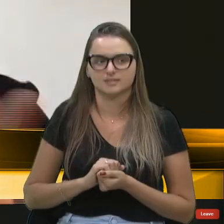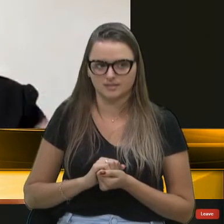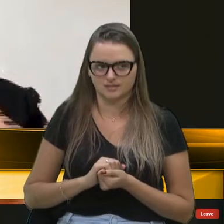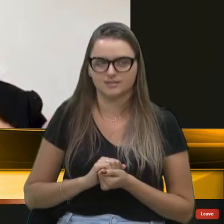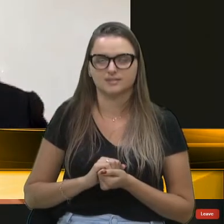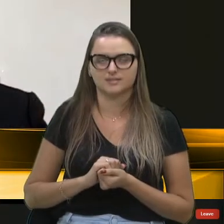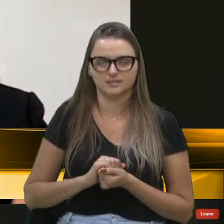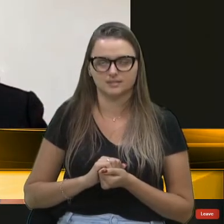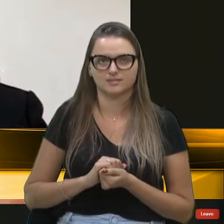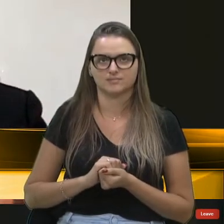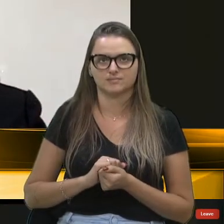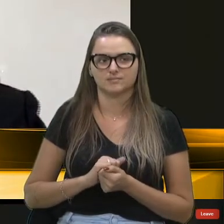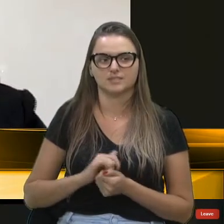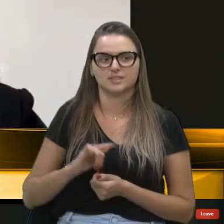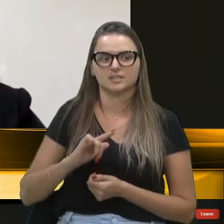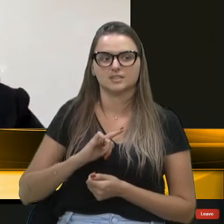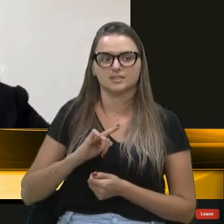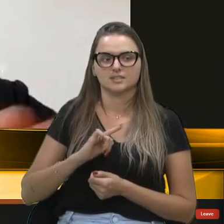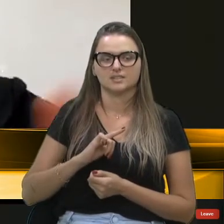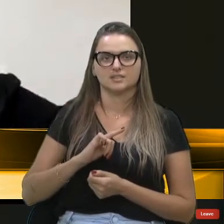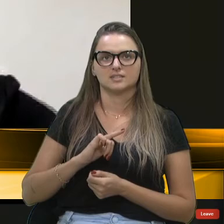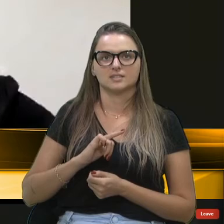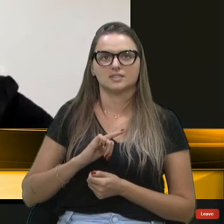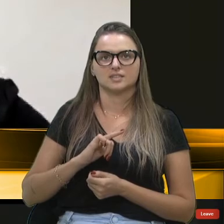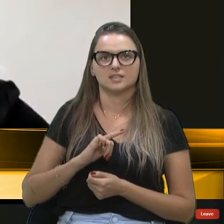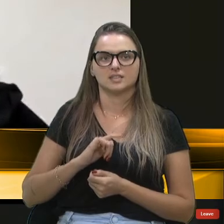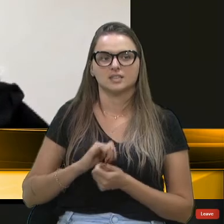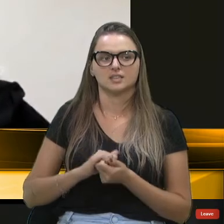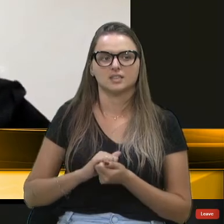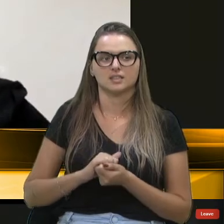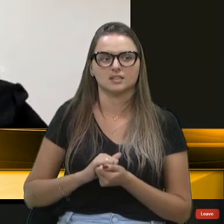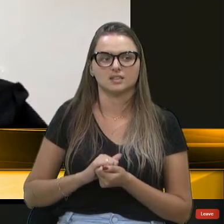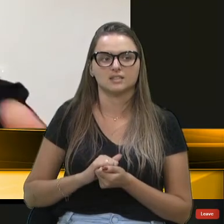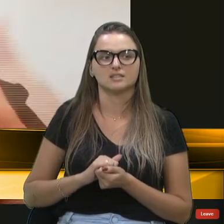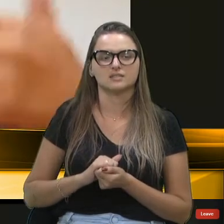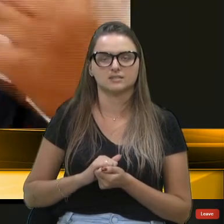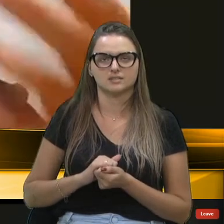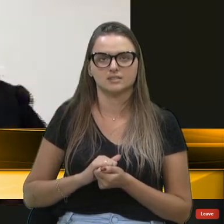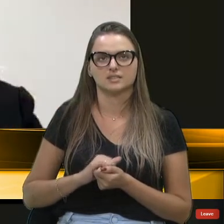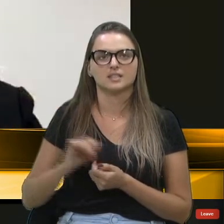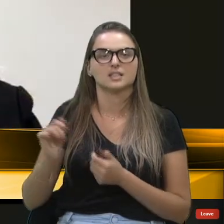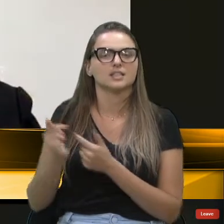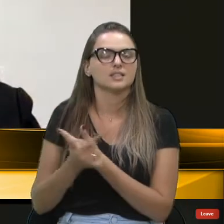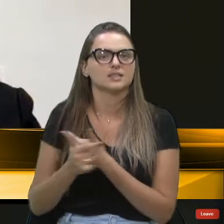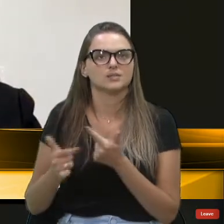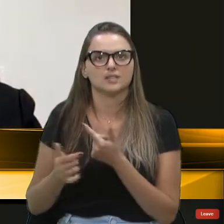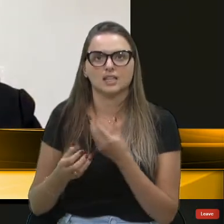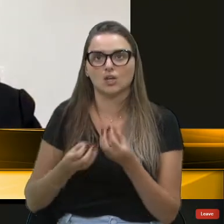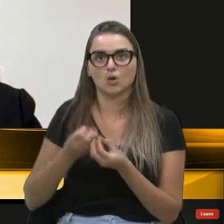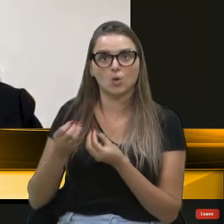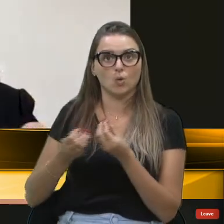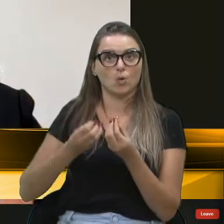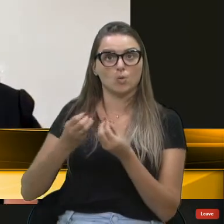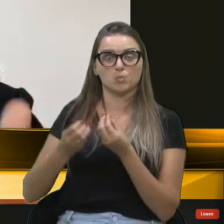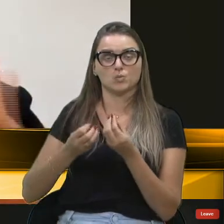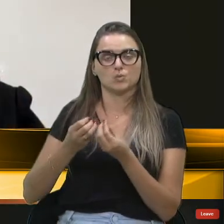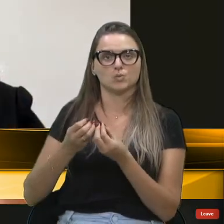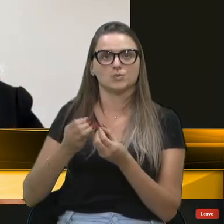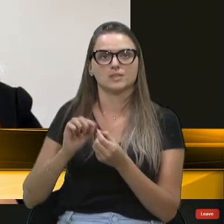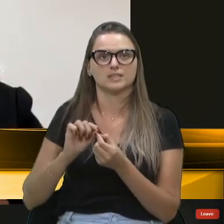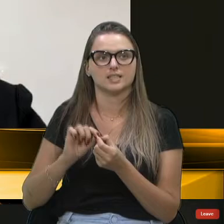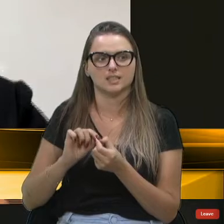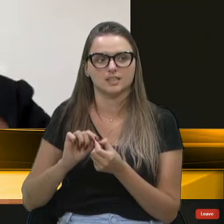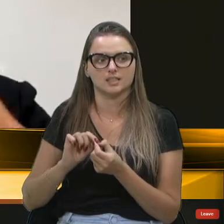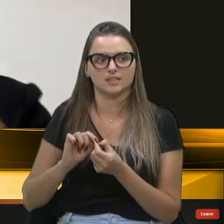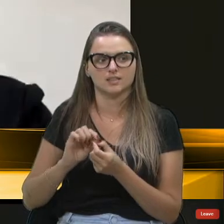aliás, minimizam os sintomas. Então muitas pessoas, não vou nem me testar mais, porque então tem que ter comunicação em cima disso também, que as pessoas que fizeram a